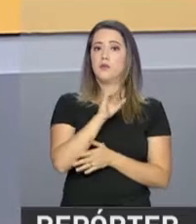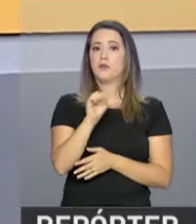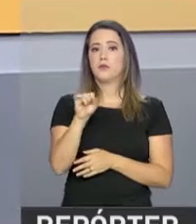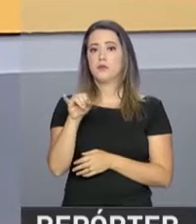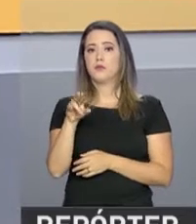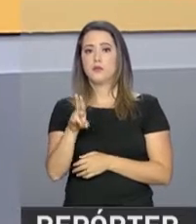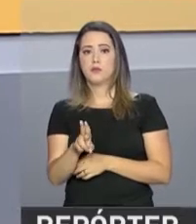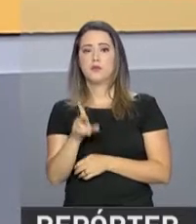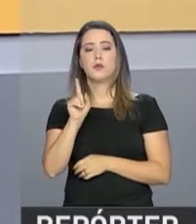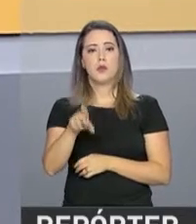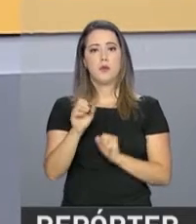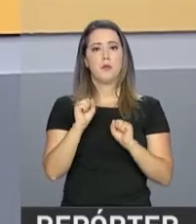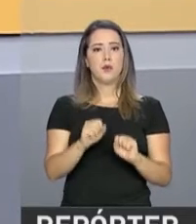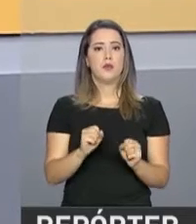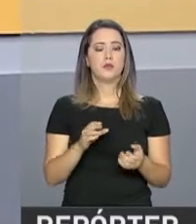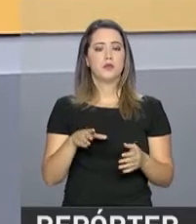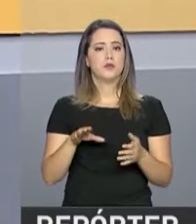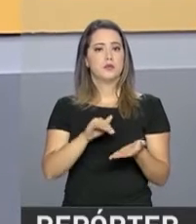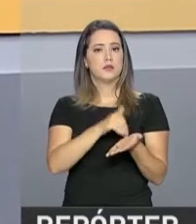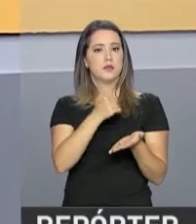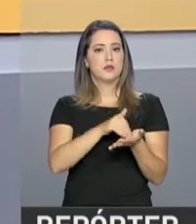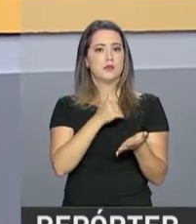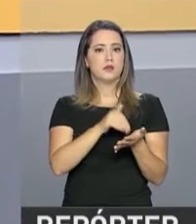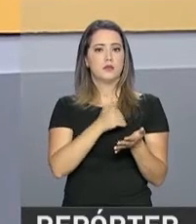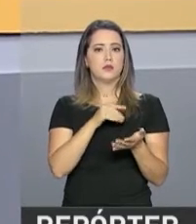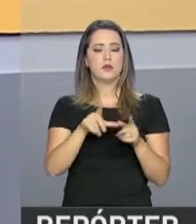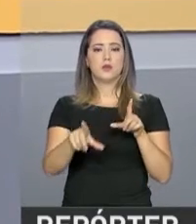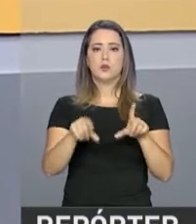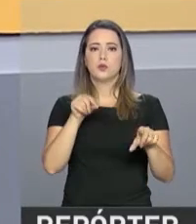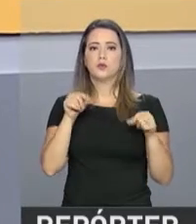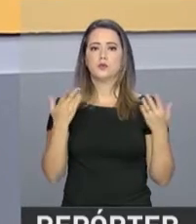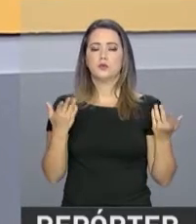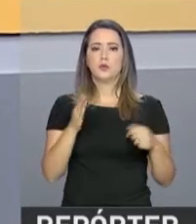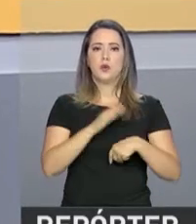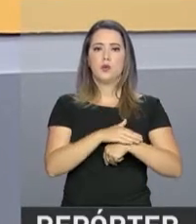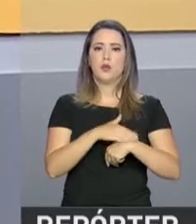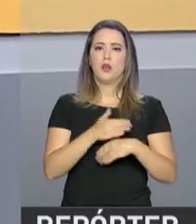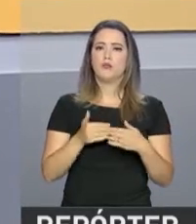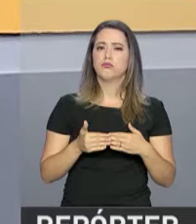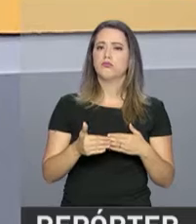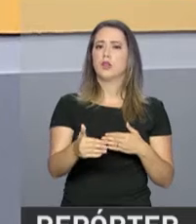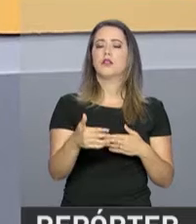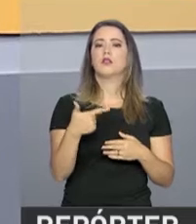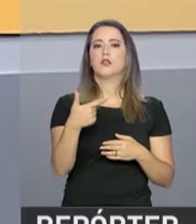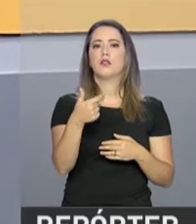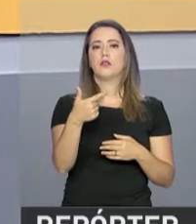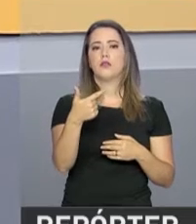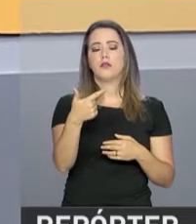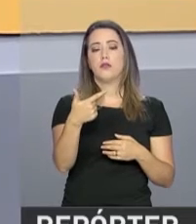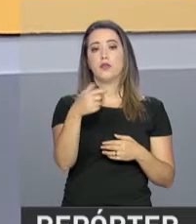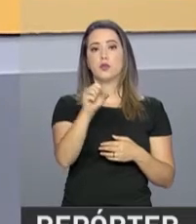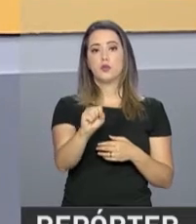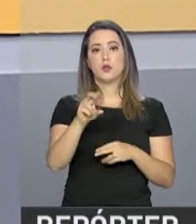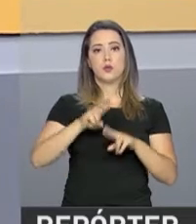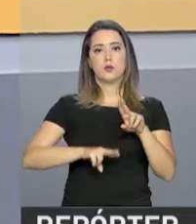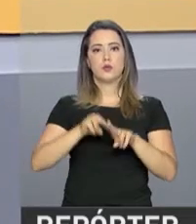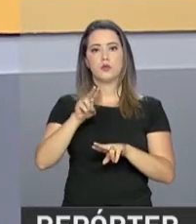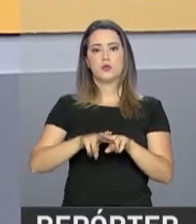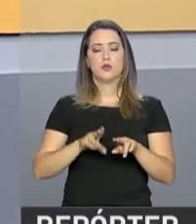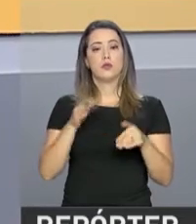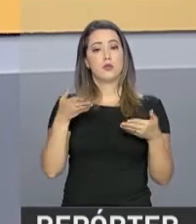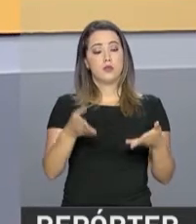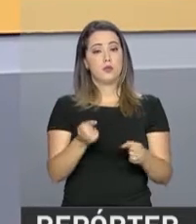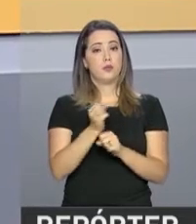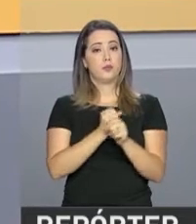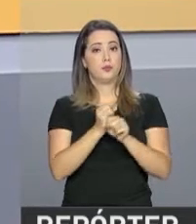unificada já podem fazer a matrícula na instituição escolhida o prazo vai até 28 de junho nesta edição do sisu estão